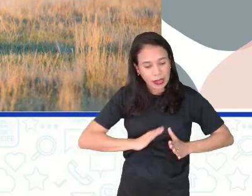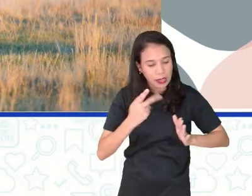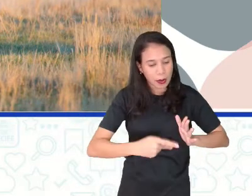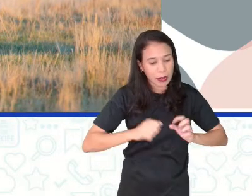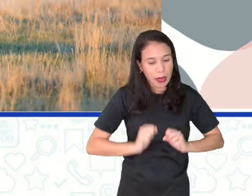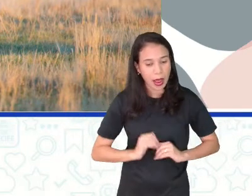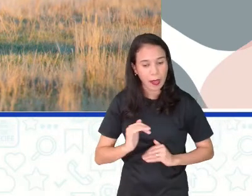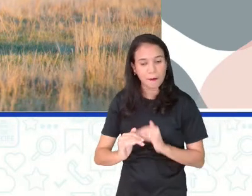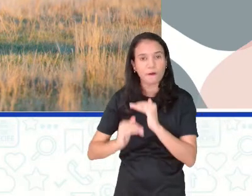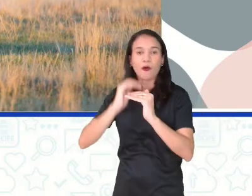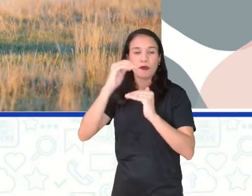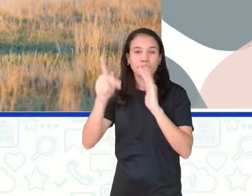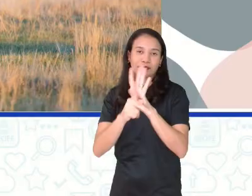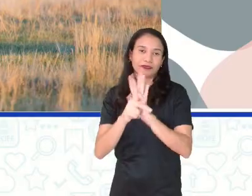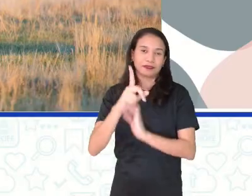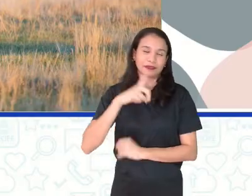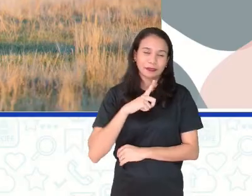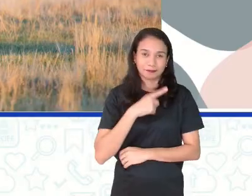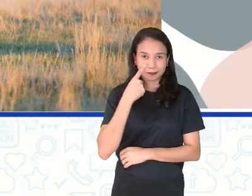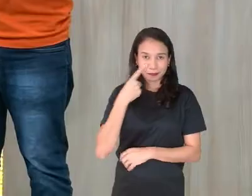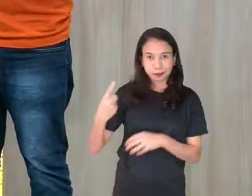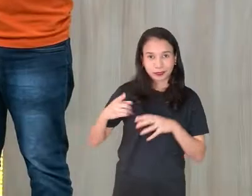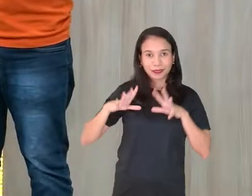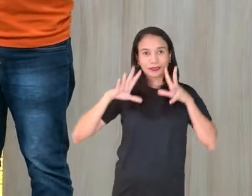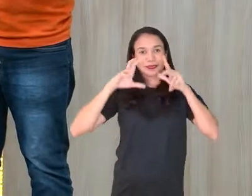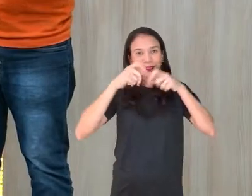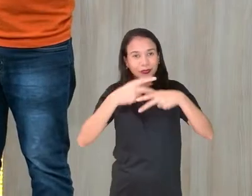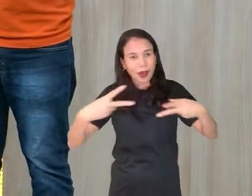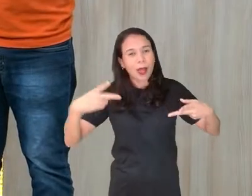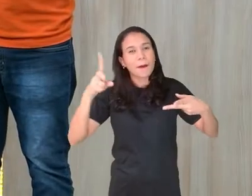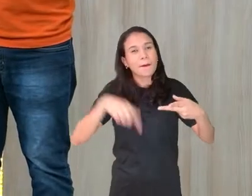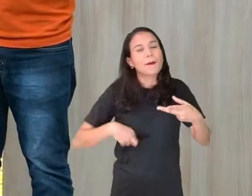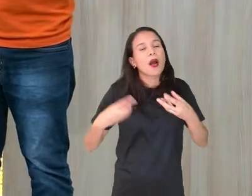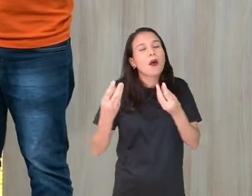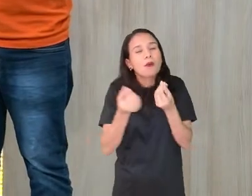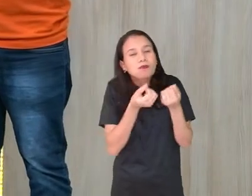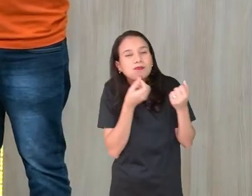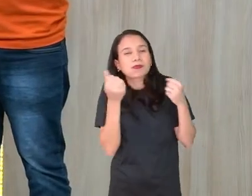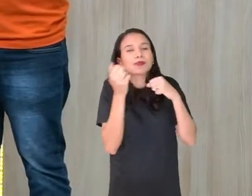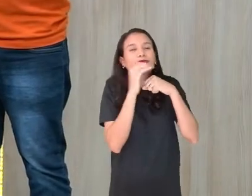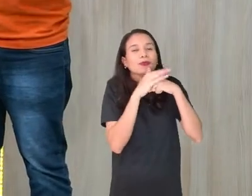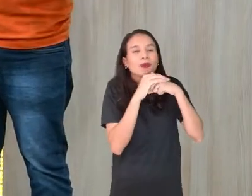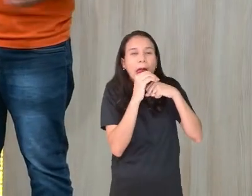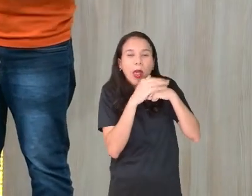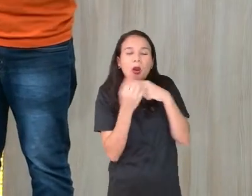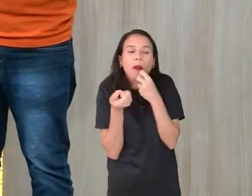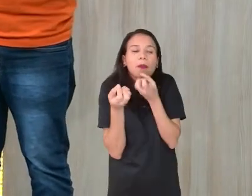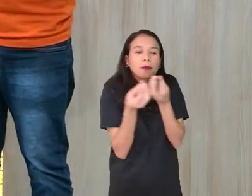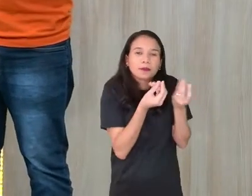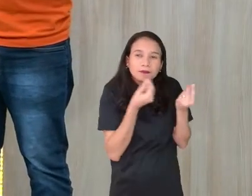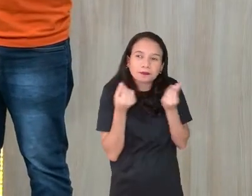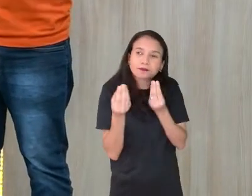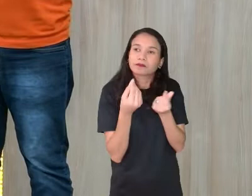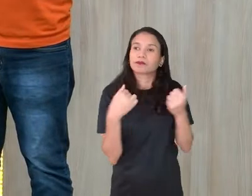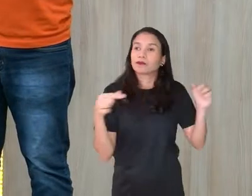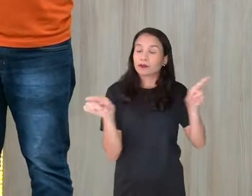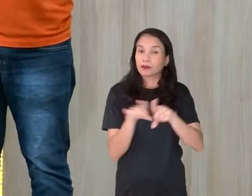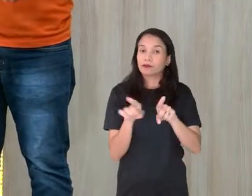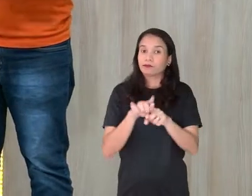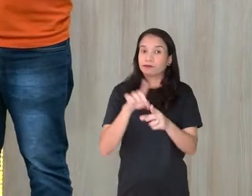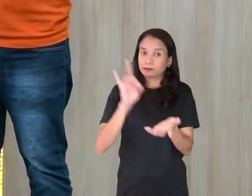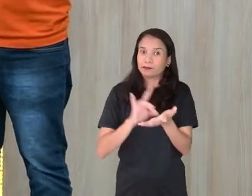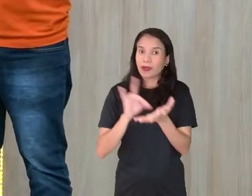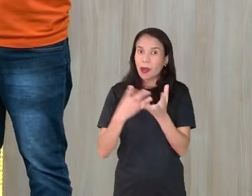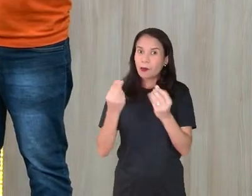Então observa aí, e esse animal, né, ele é bastante dócil, assim, na medida do possível, né? E ele foi